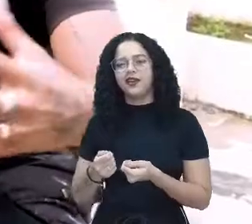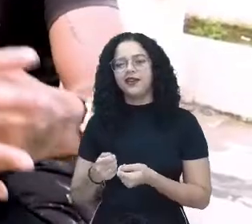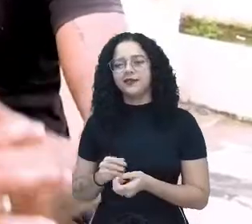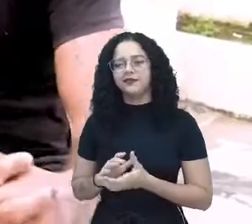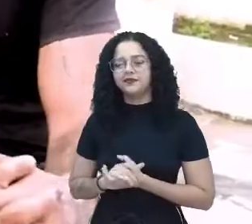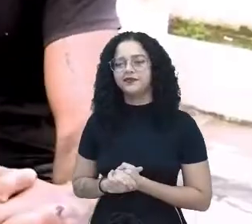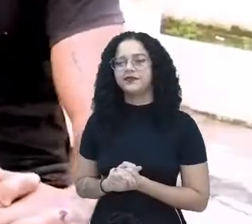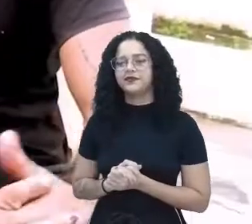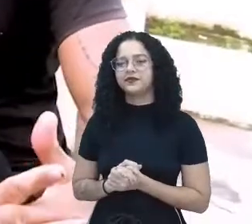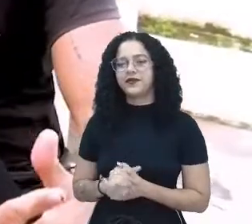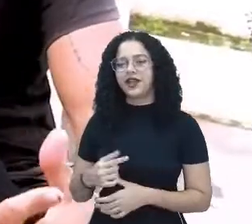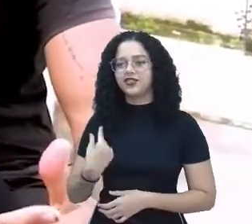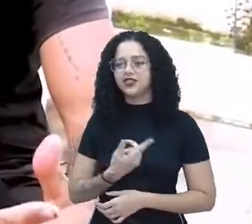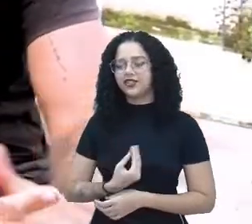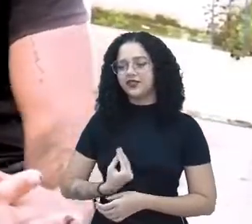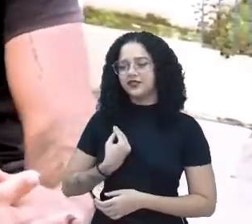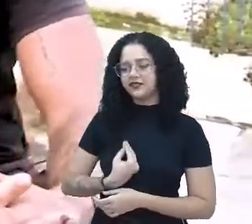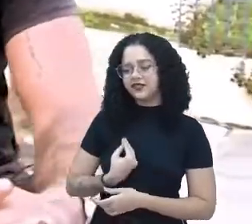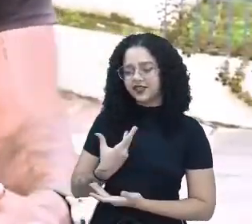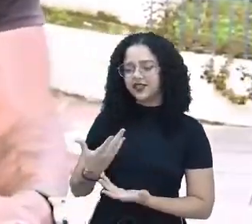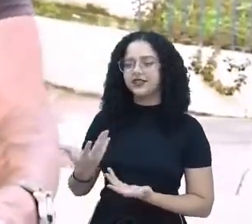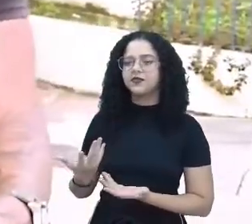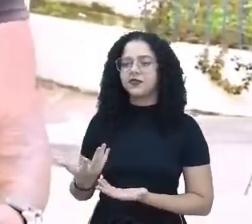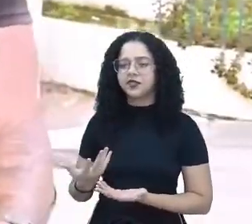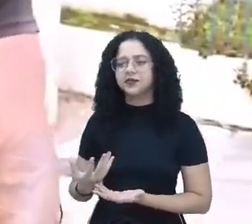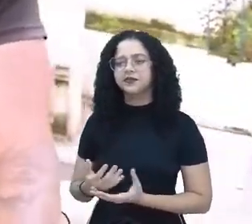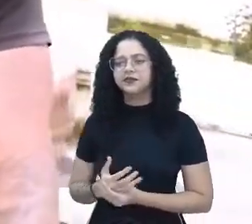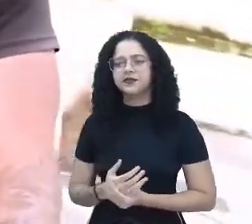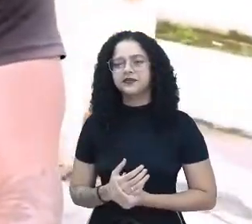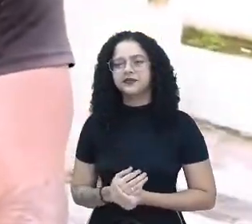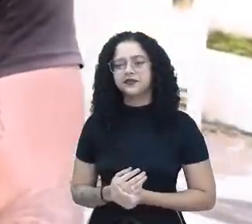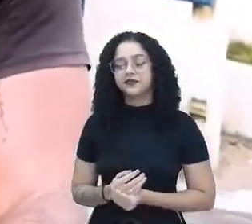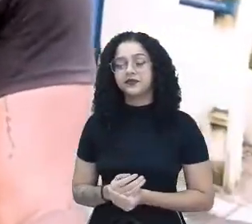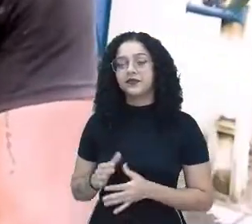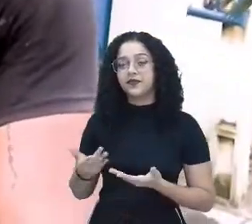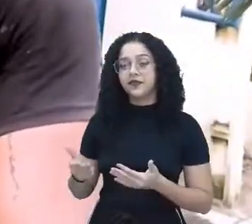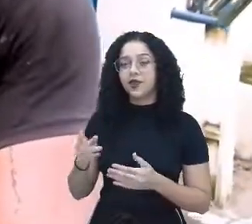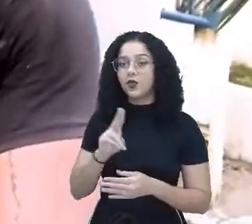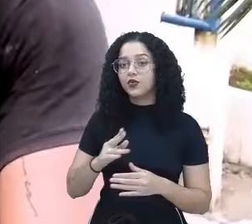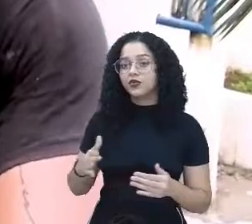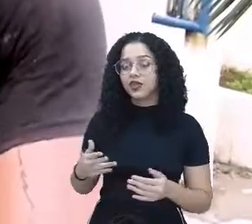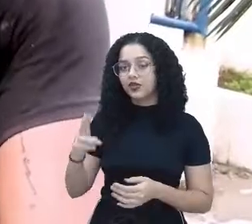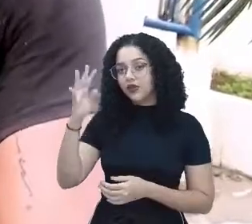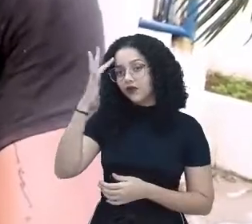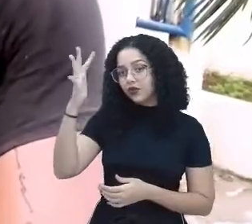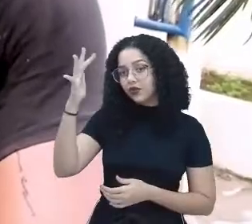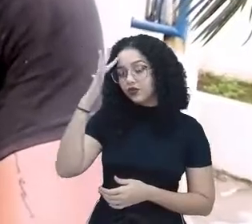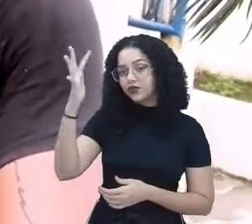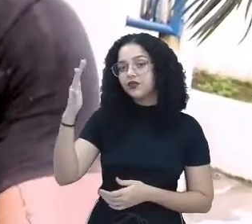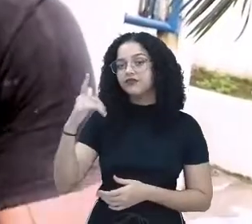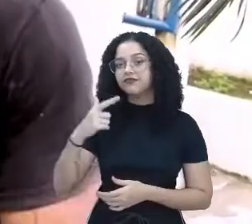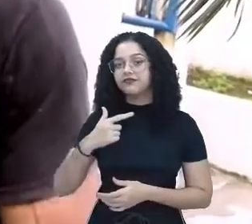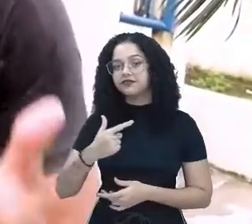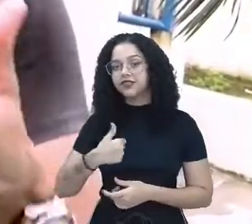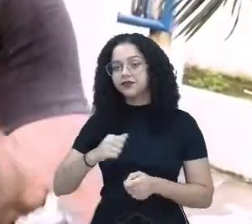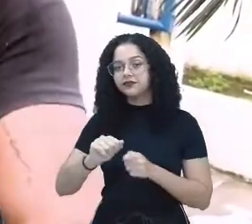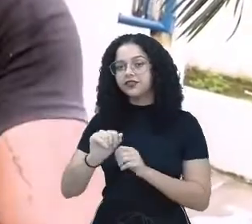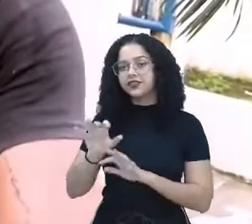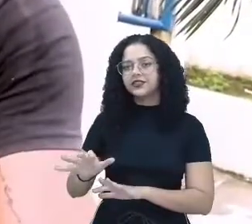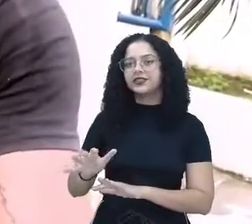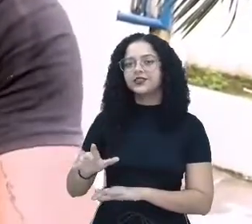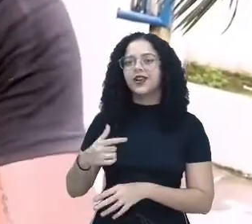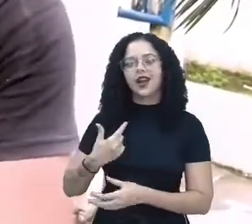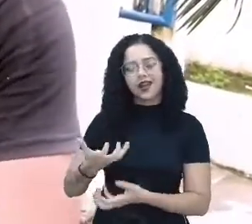gente vive aqui, da casa comum que a gente habita. E, através da filosofia, eu vivo isso, tento fazer isso na